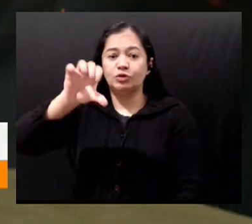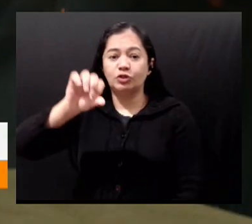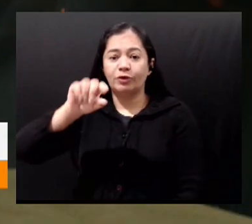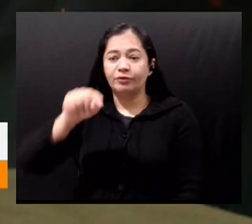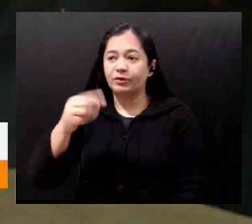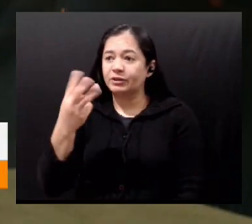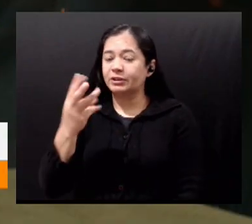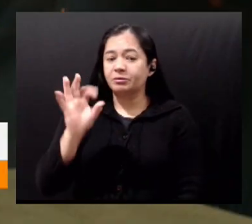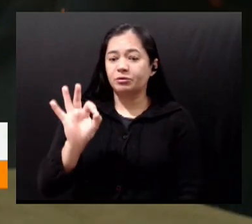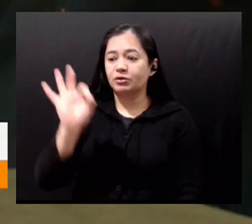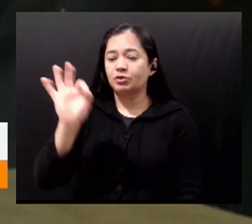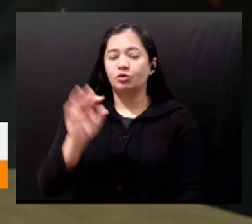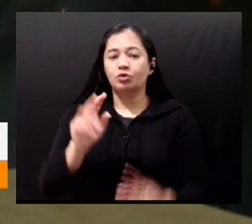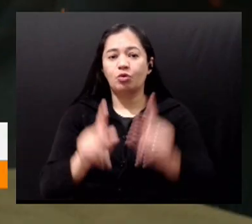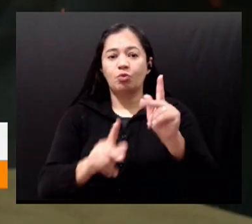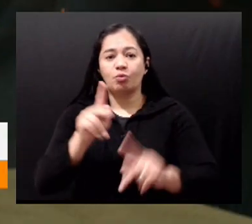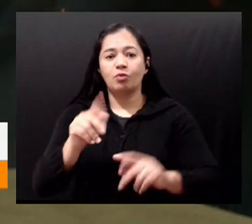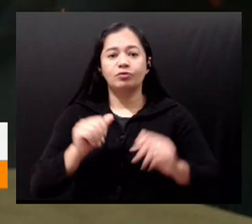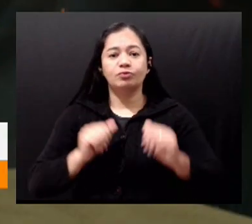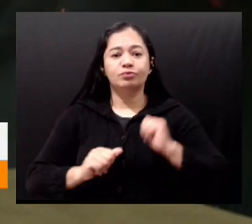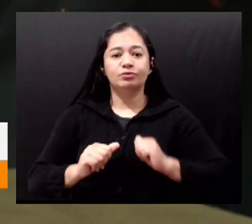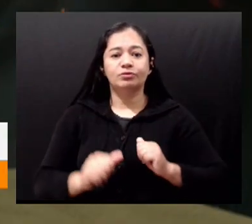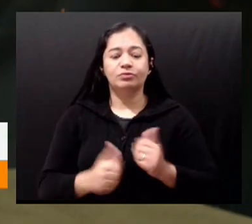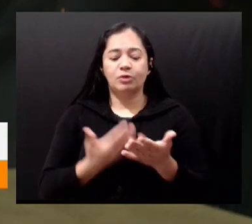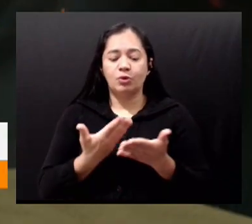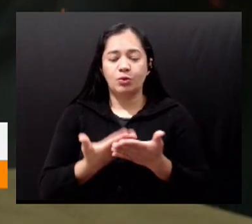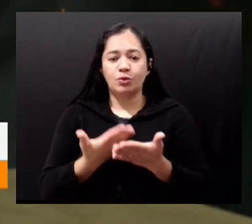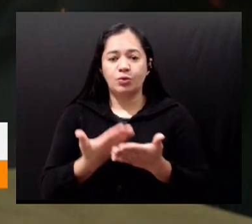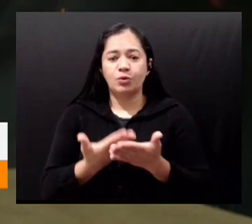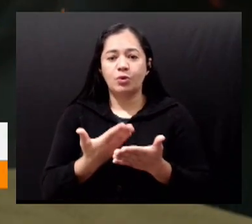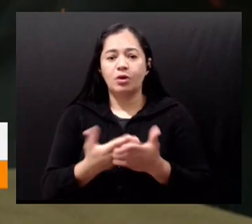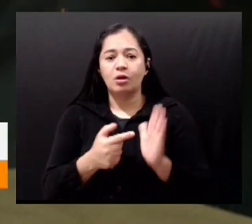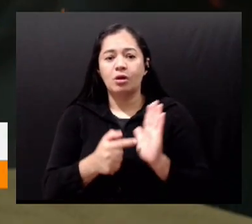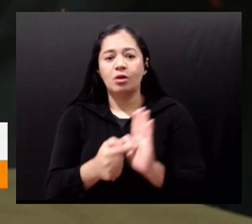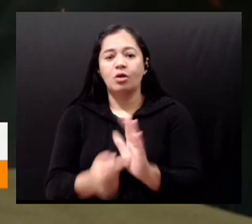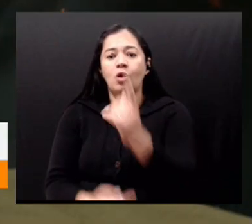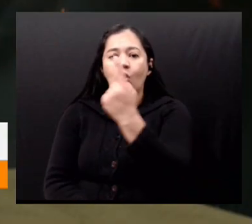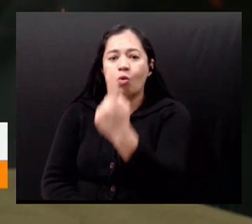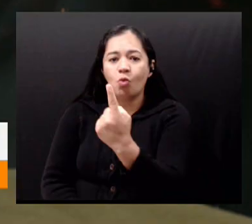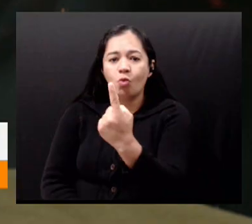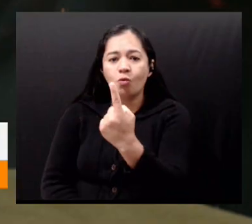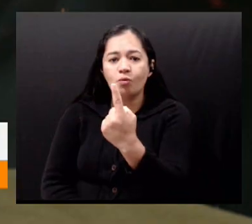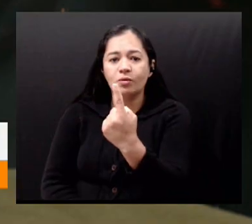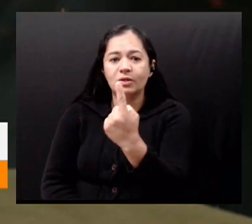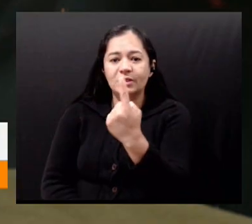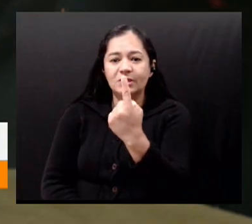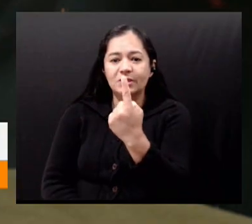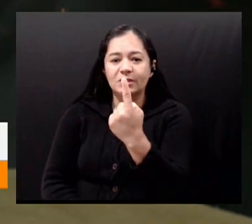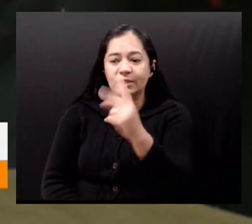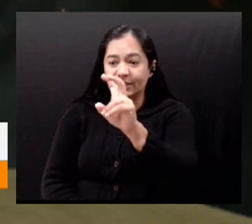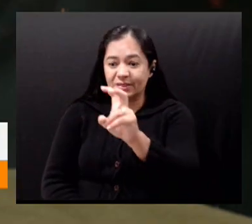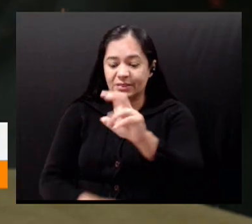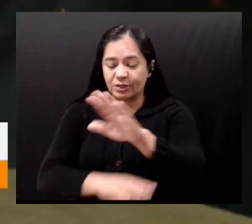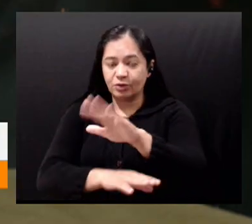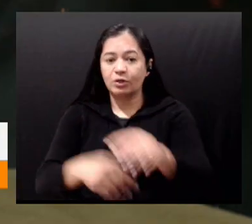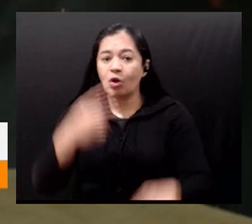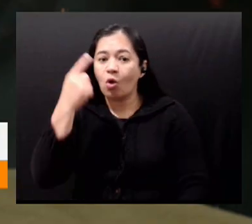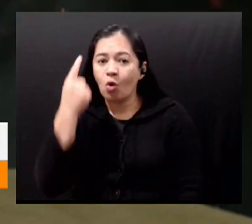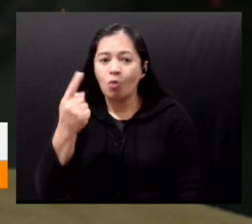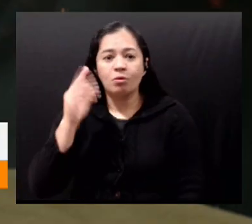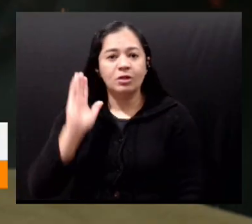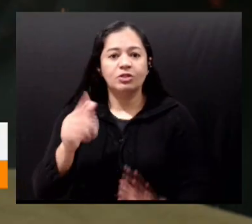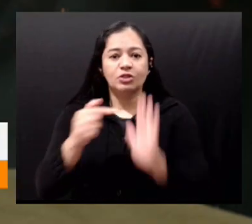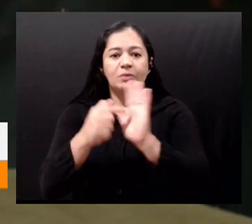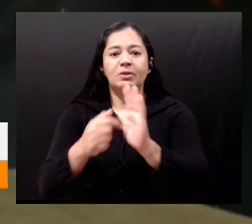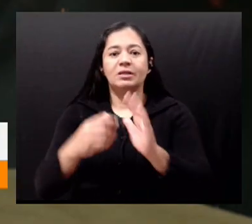a OMS. Estudos apontam que uma em cada 5 crianças e adolescentes já apresentam sintomas